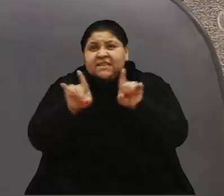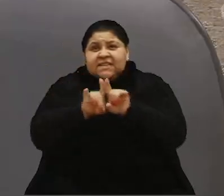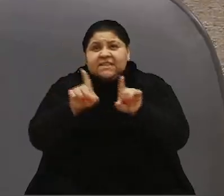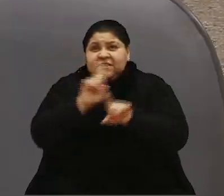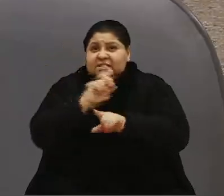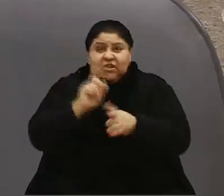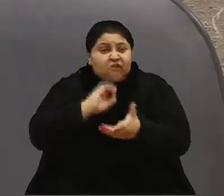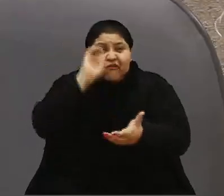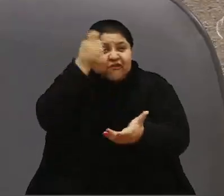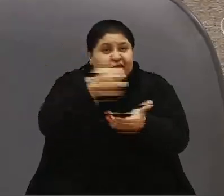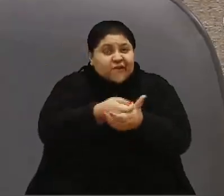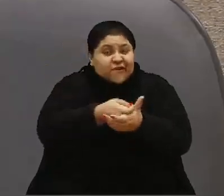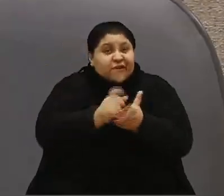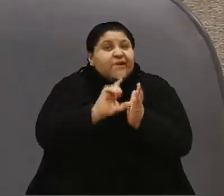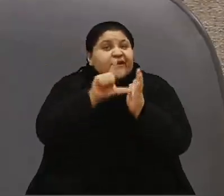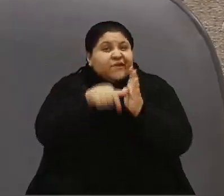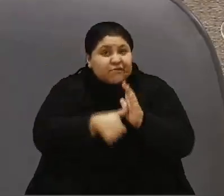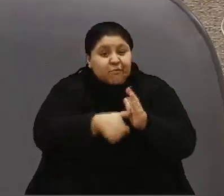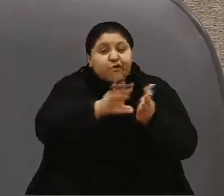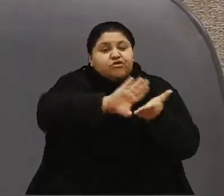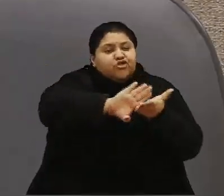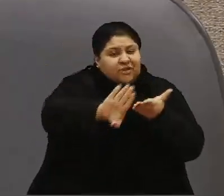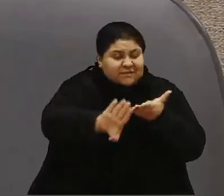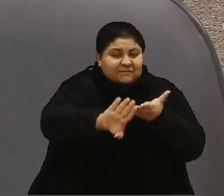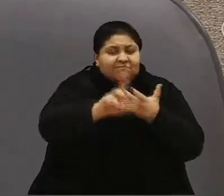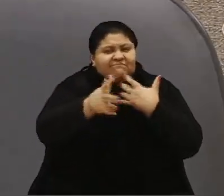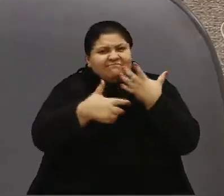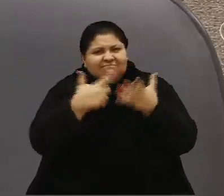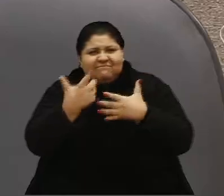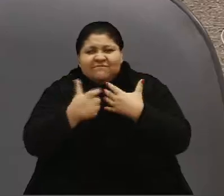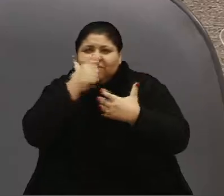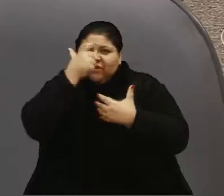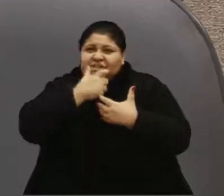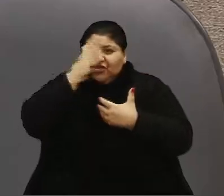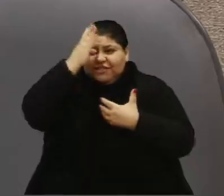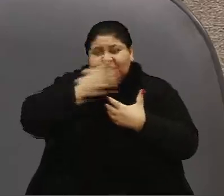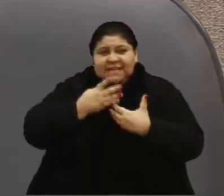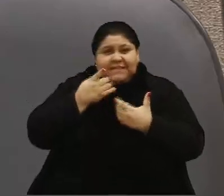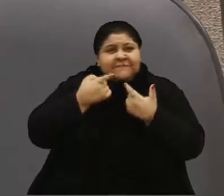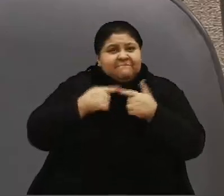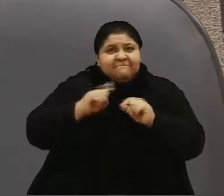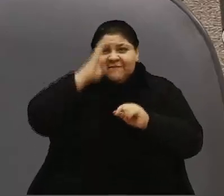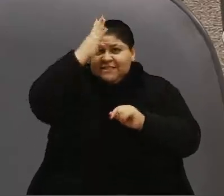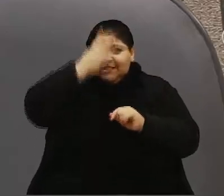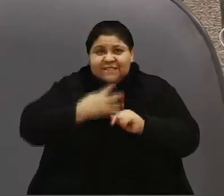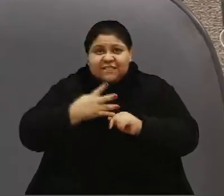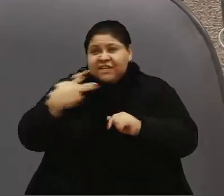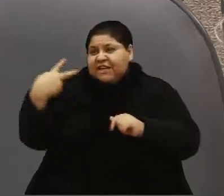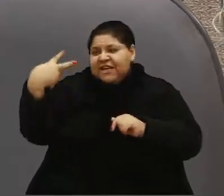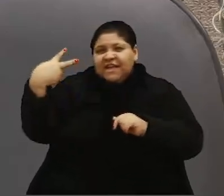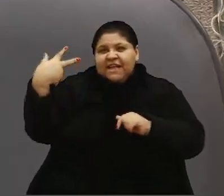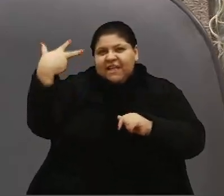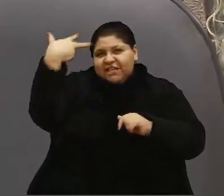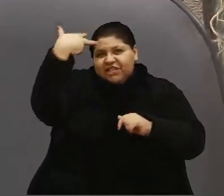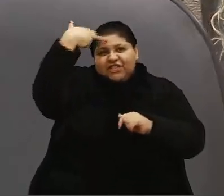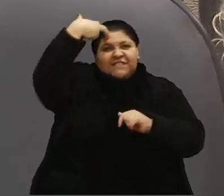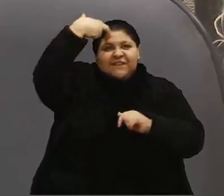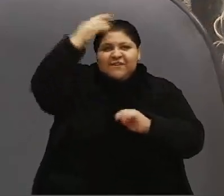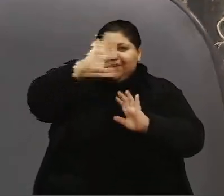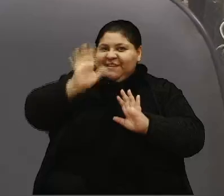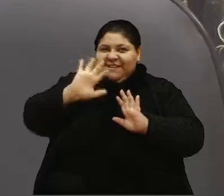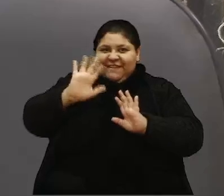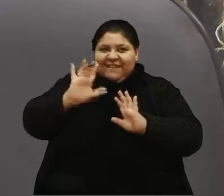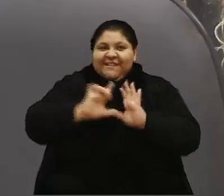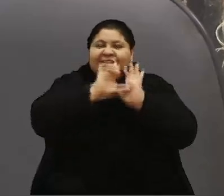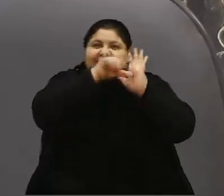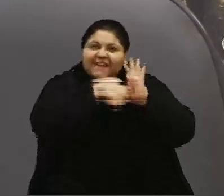foi pago, depois eles, né, tiraram, parece que foi de graça, mas de graça nem injeção na testa, né?